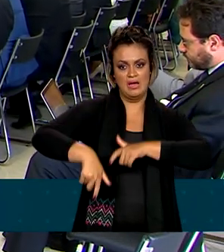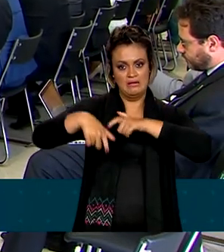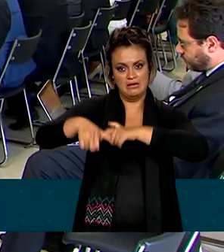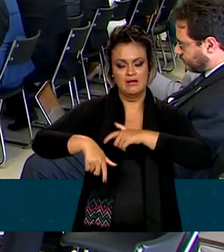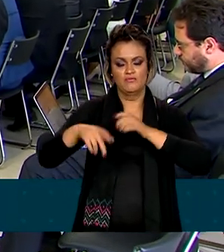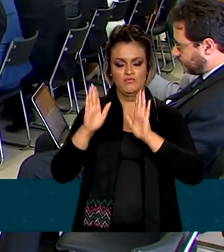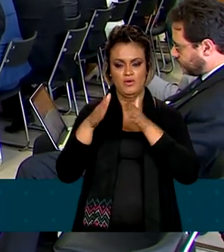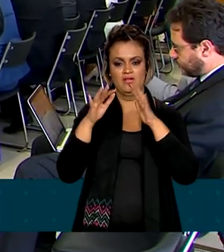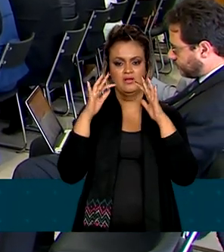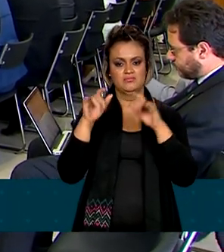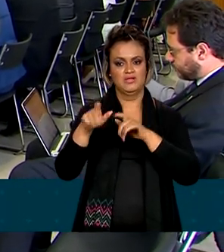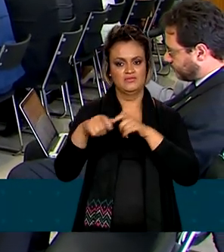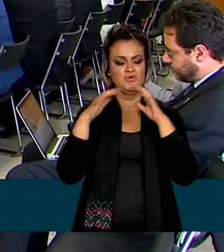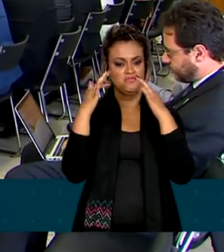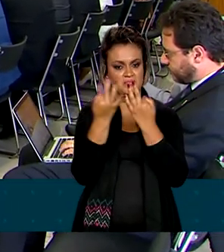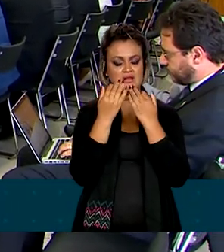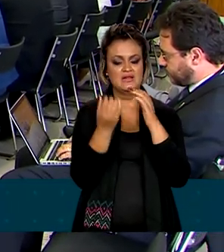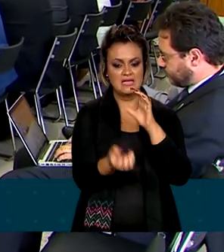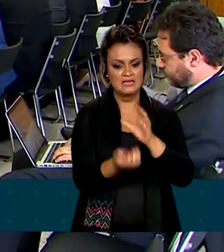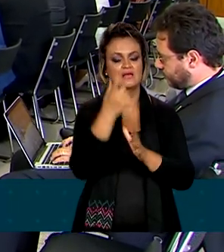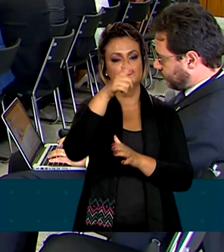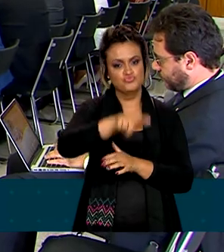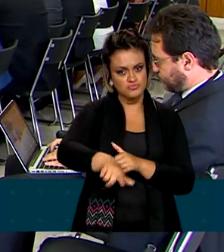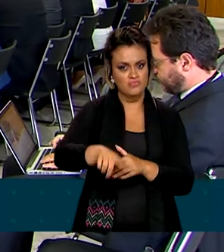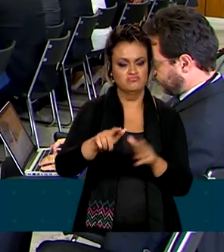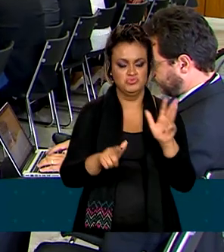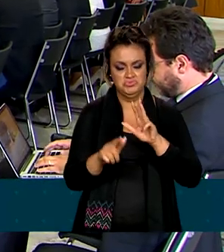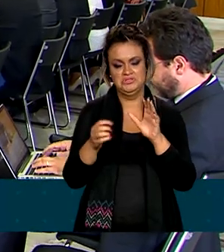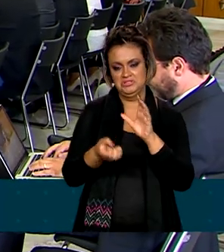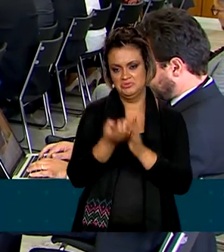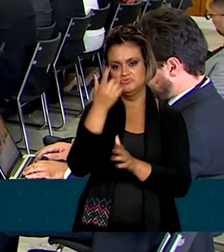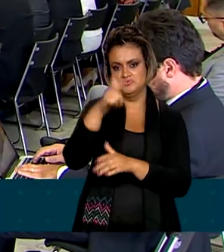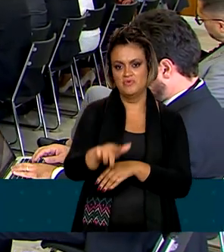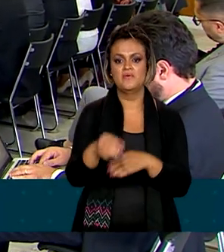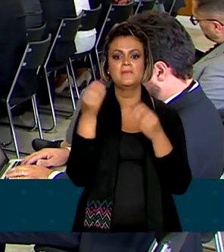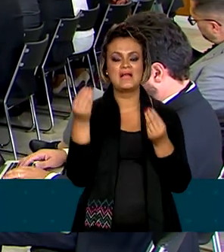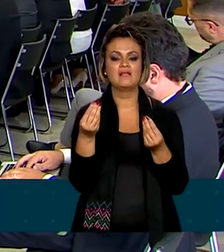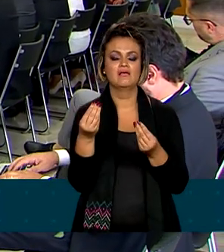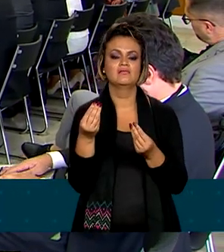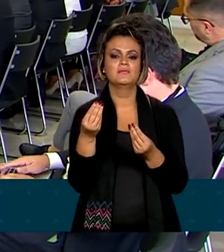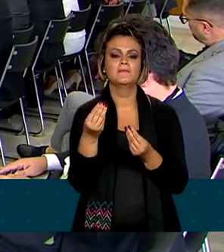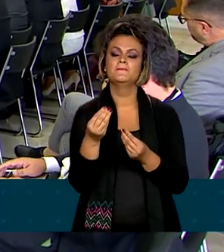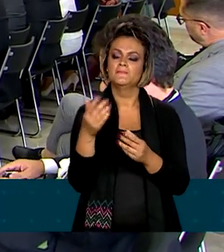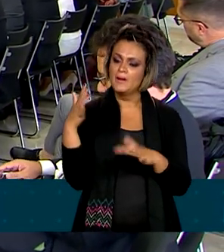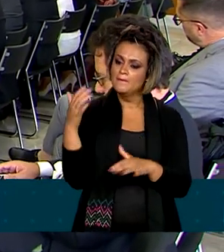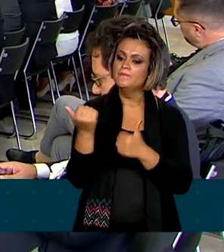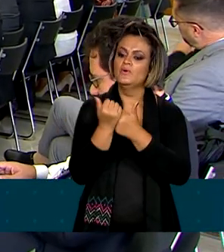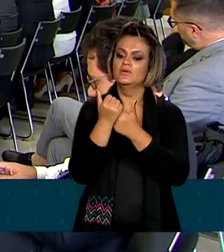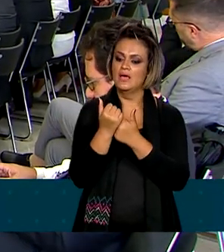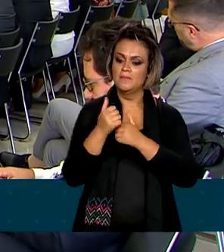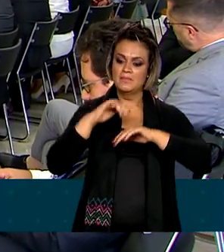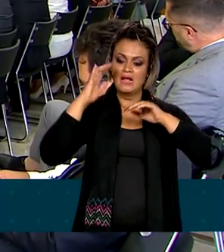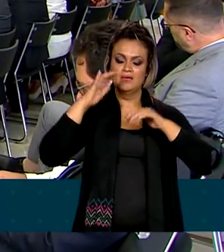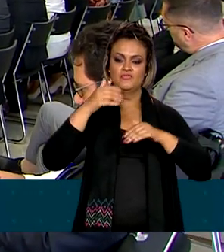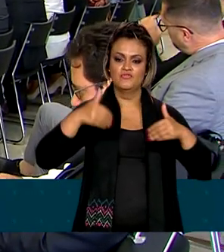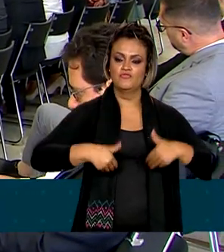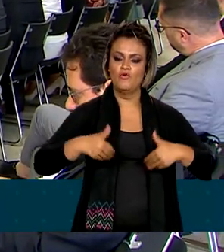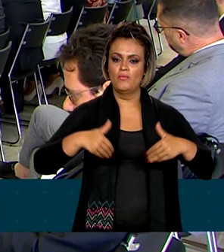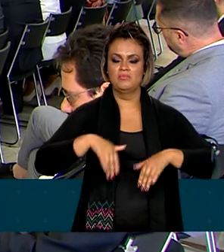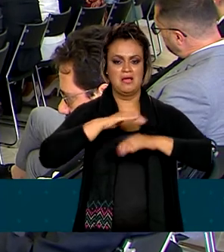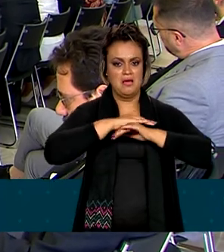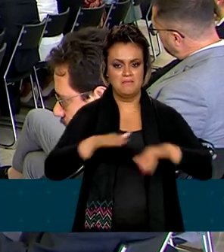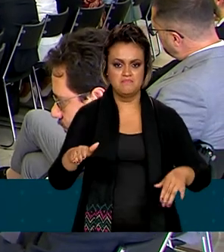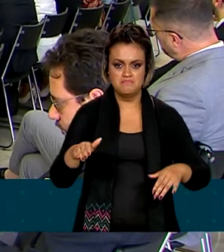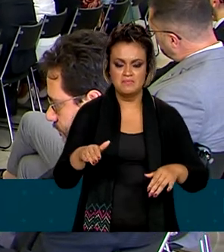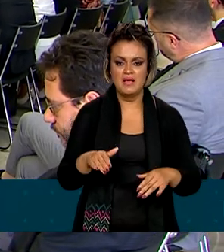Agricultura Familiar é recriado pelo presidente Lula com a missão fundamental de apoiar a erradicação da fome no